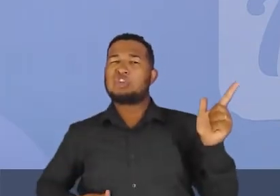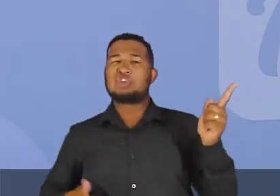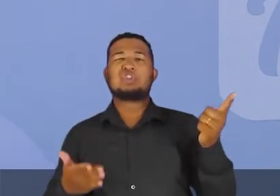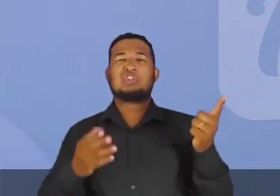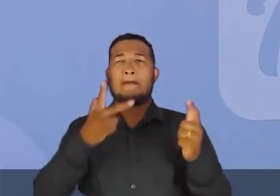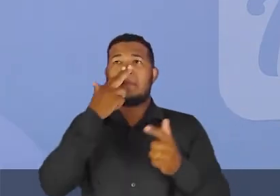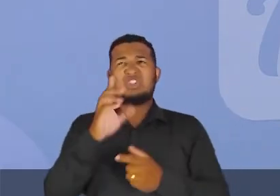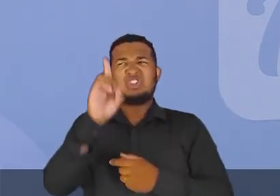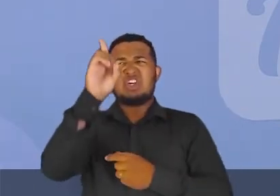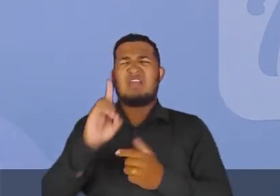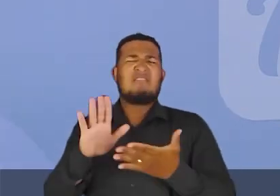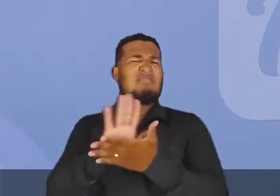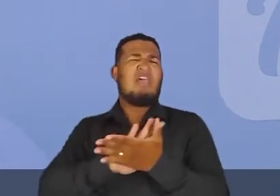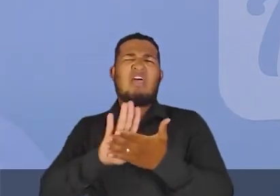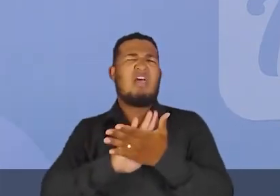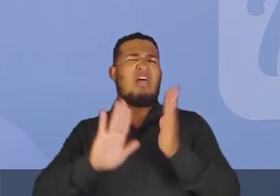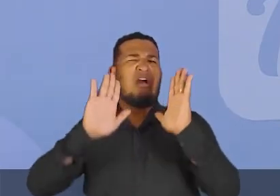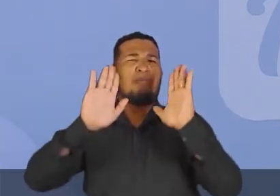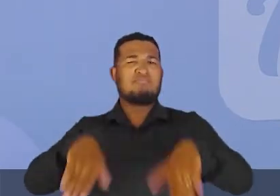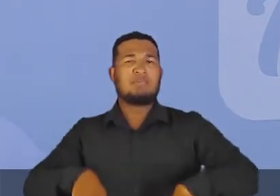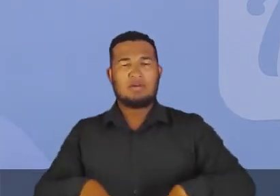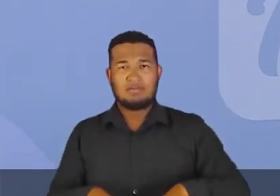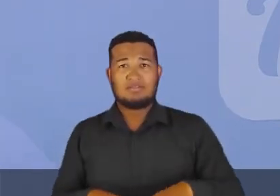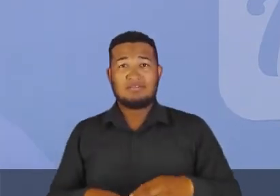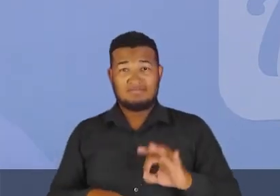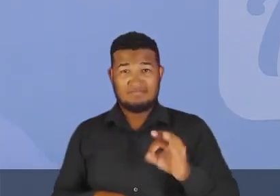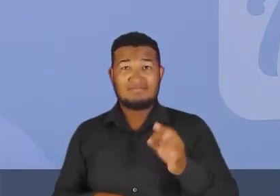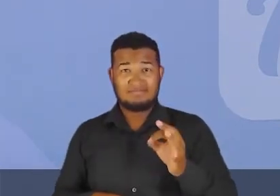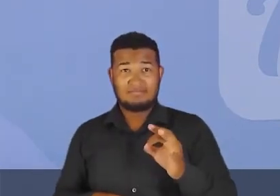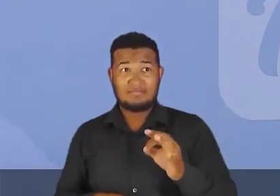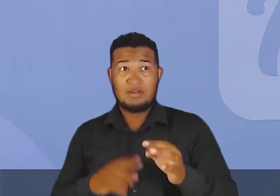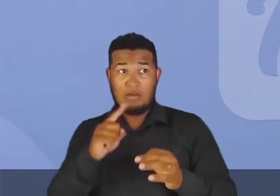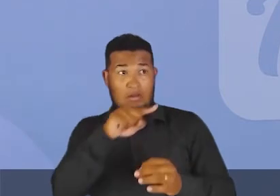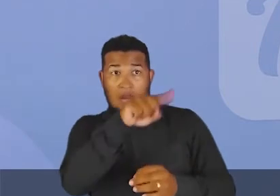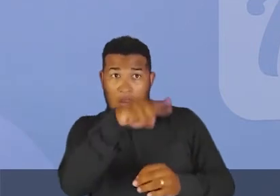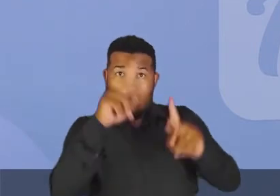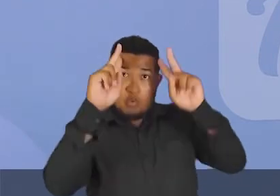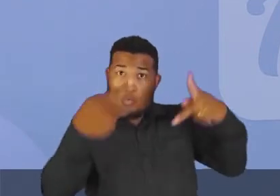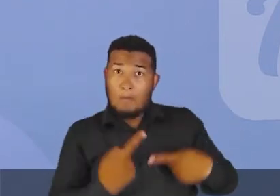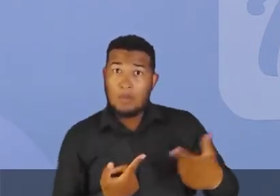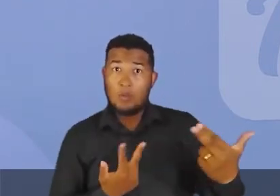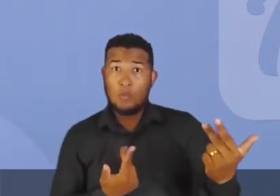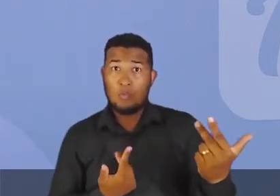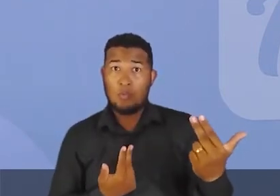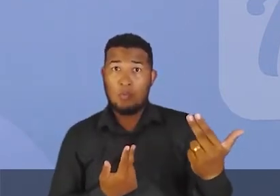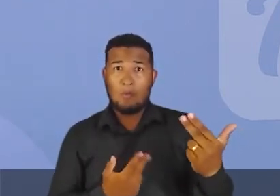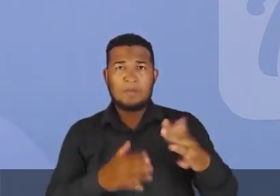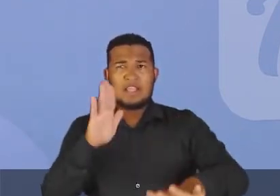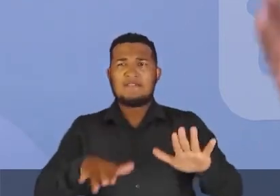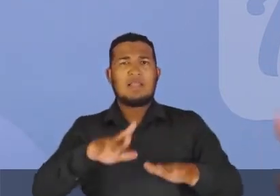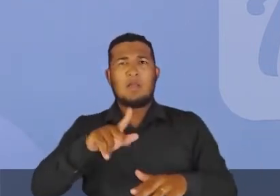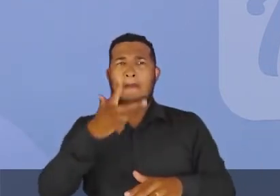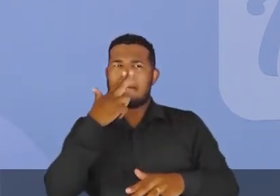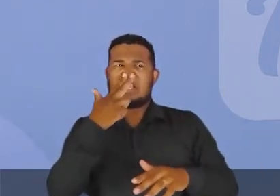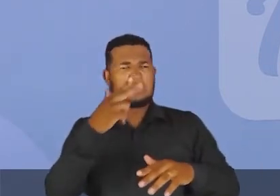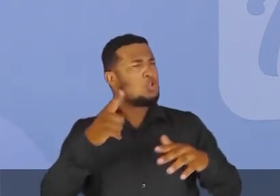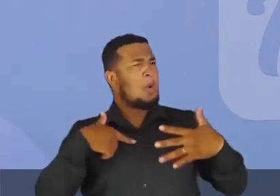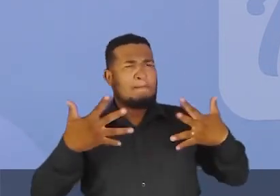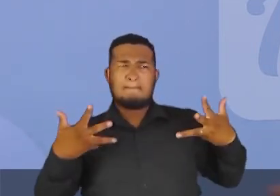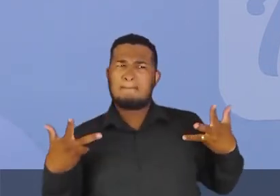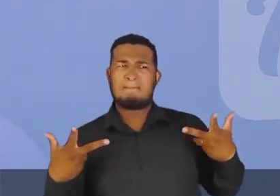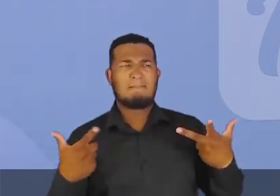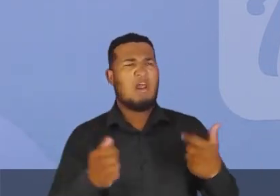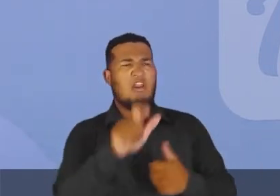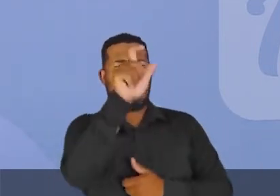ter direito coisa nenhuma. Gente, são seres humanos. Podem não ser a nona maravilha da